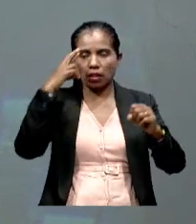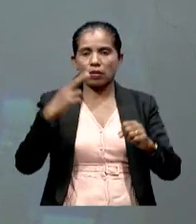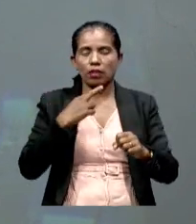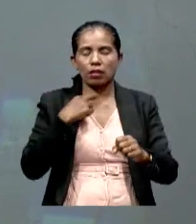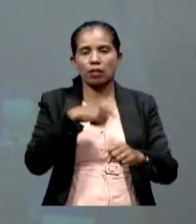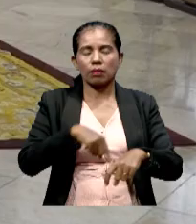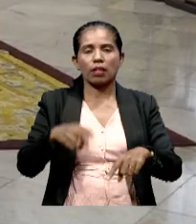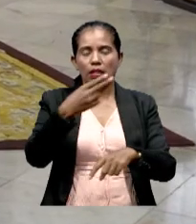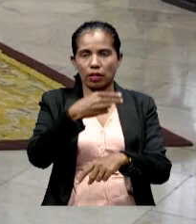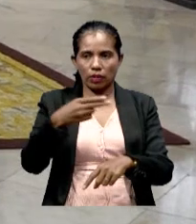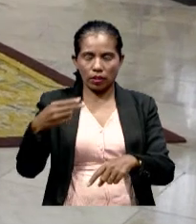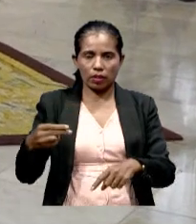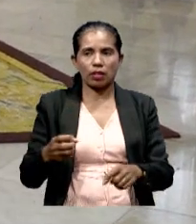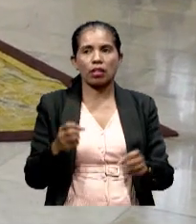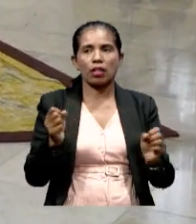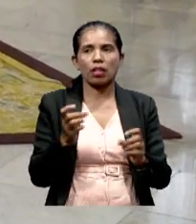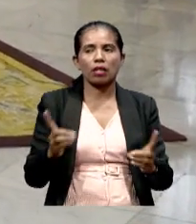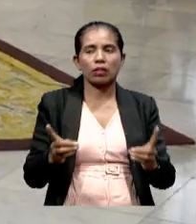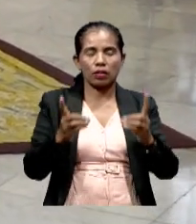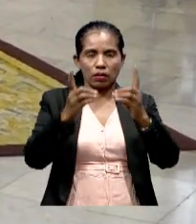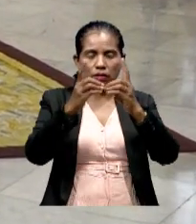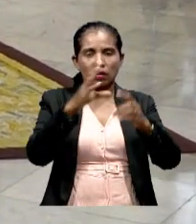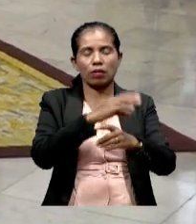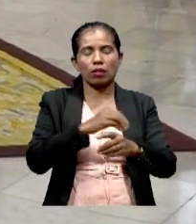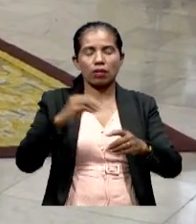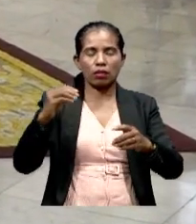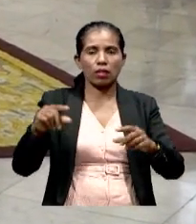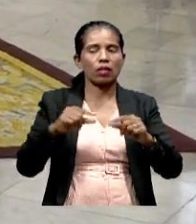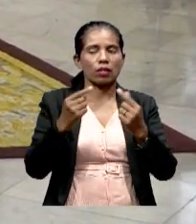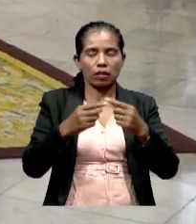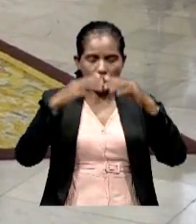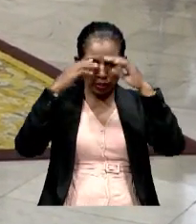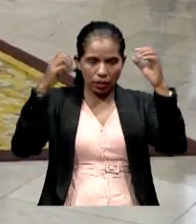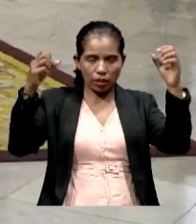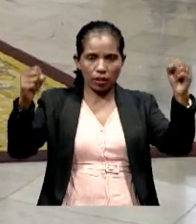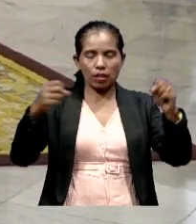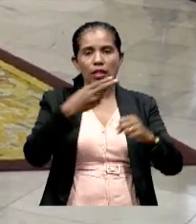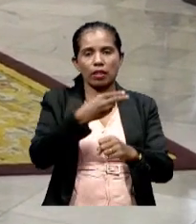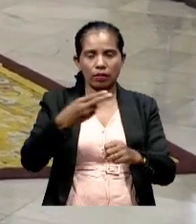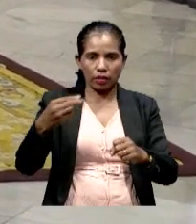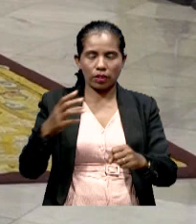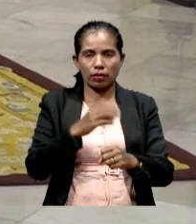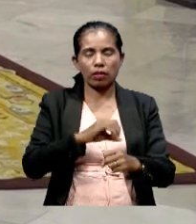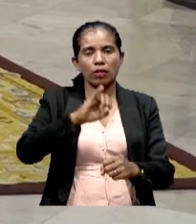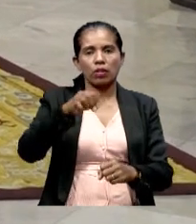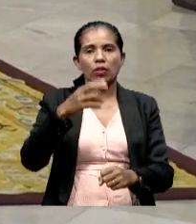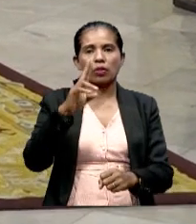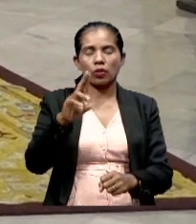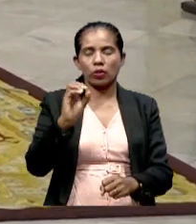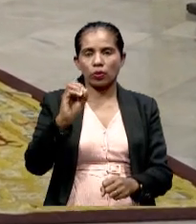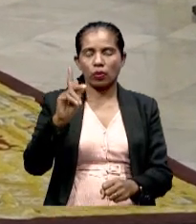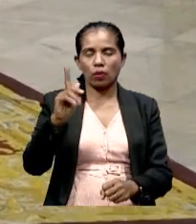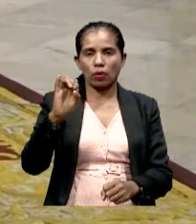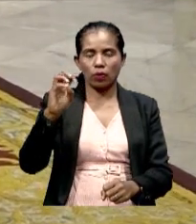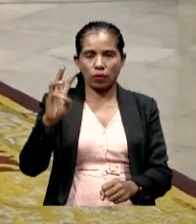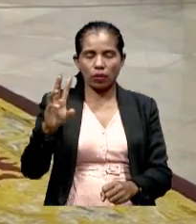ba Indonésia, né, bem, além de Hasoro Malo Honia homólogo, presidente da República Indonésia, Joko Widodo, chefe de Estado